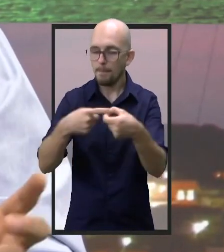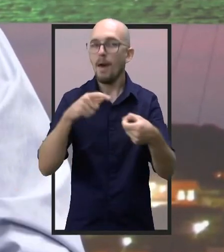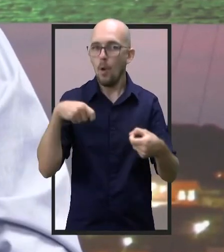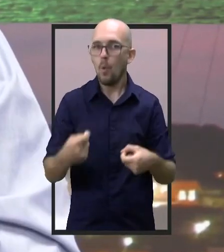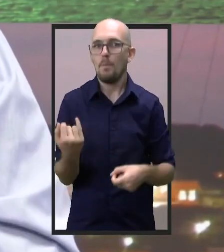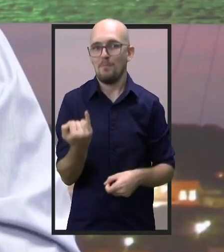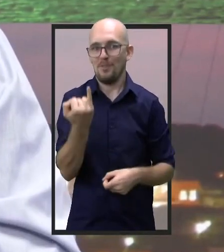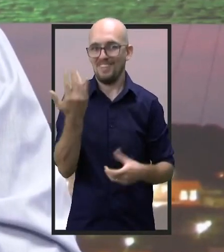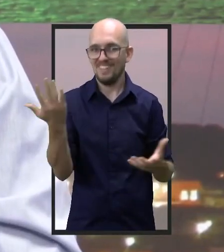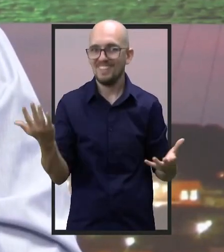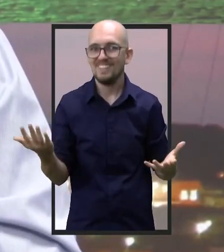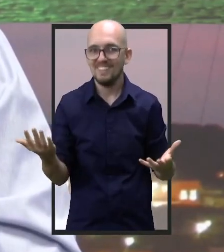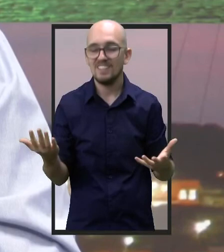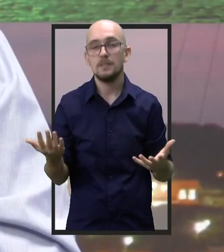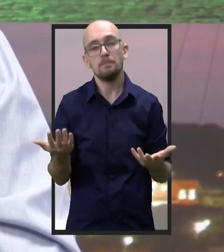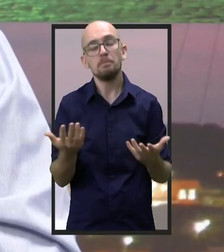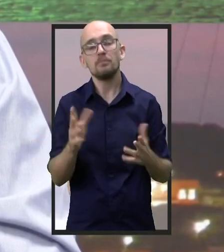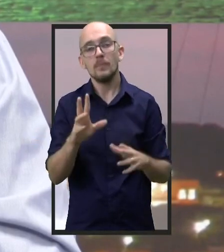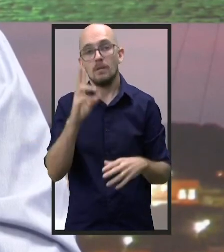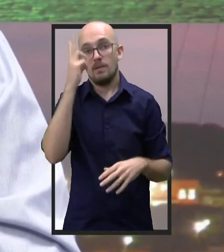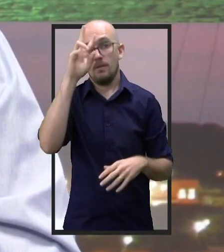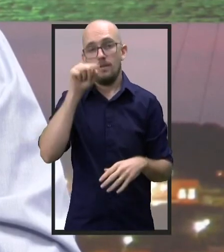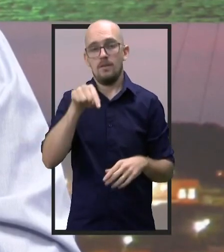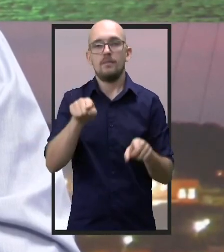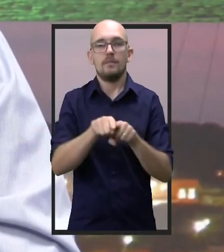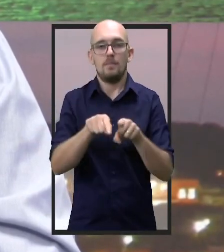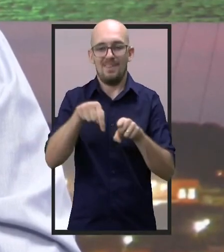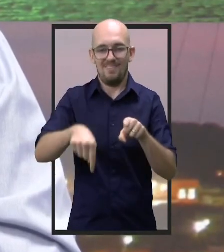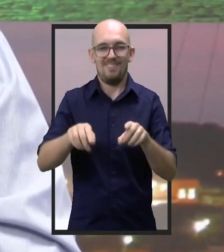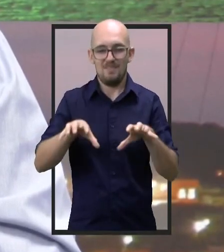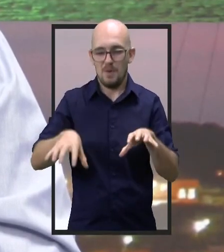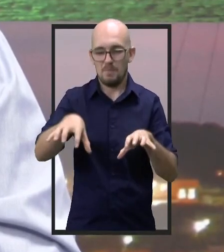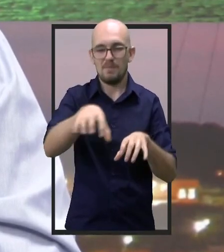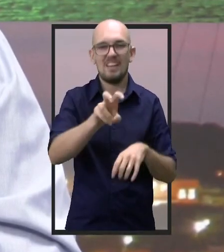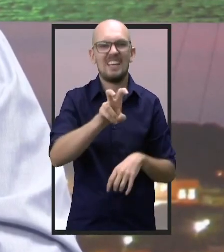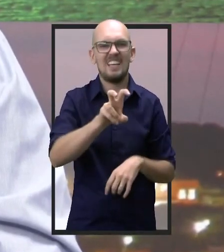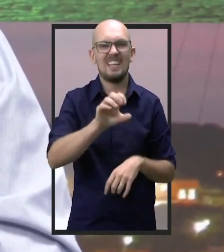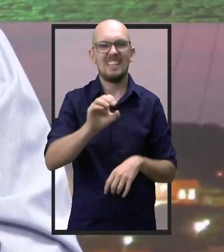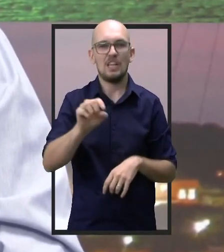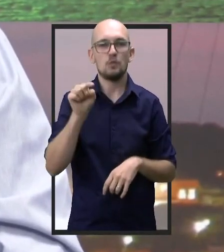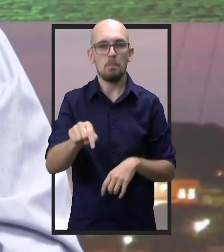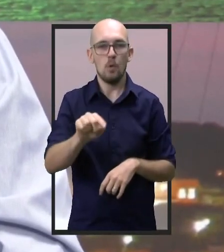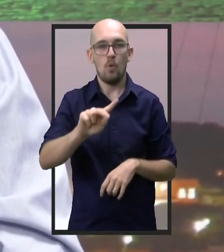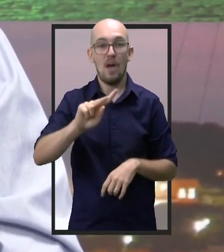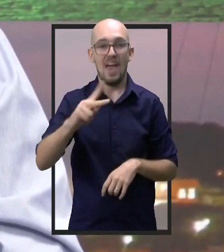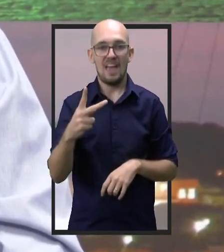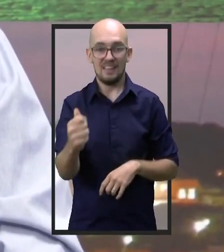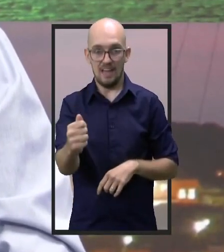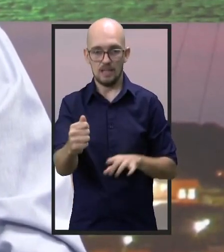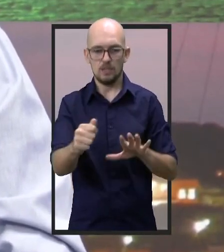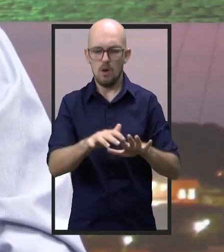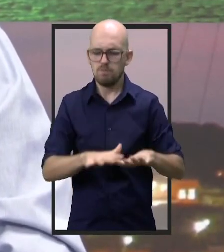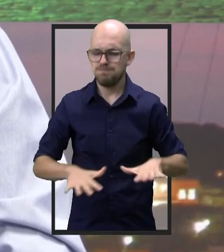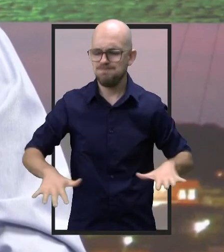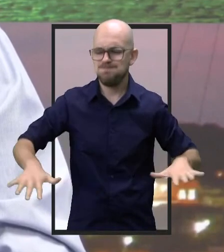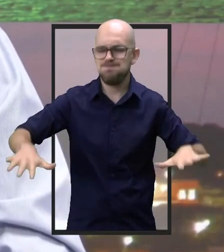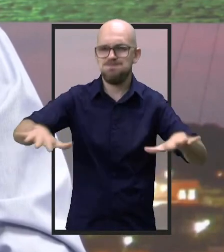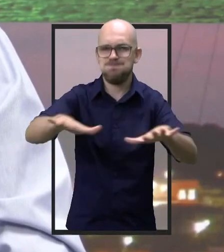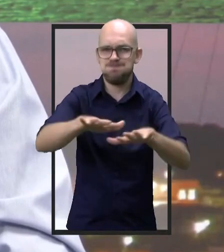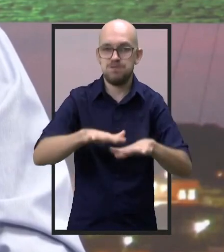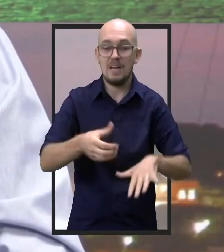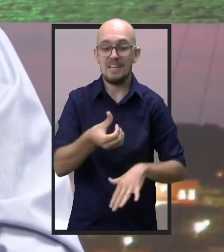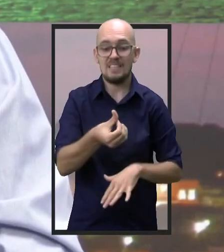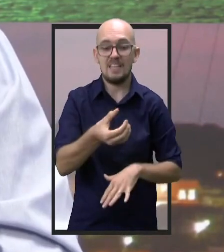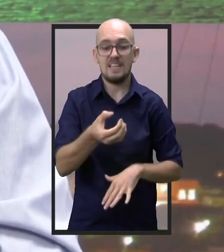falando nisso, nós temos, no nosso território, são 500 mil hectares, 60% é cana-de-açúcar, mas outros